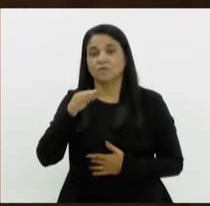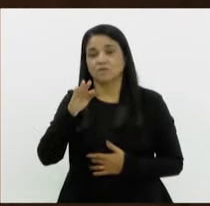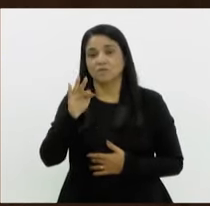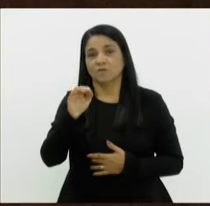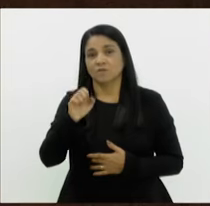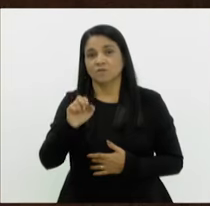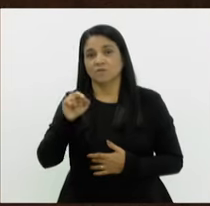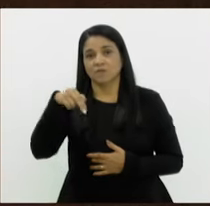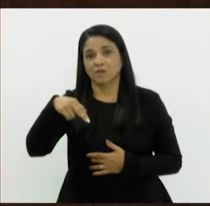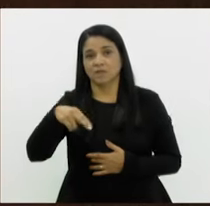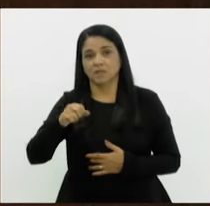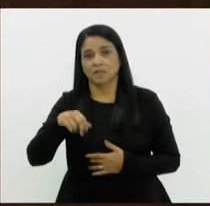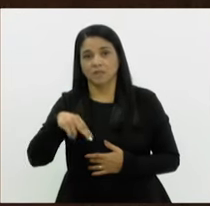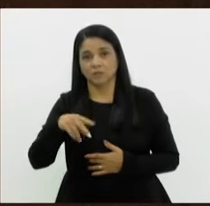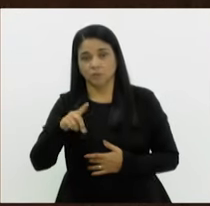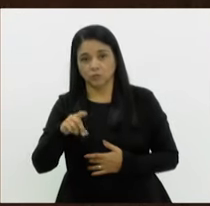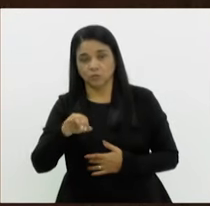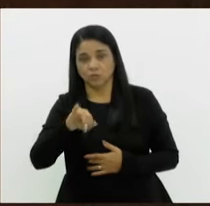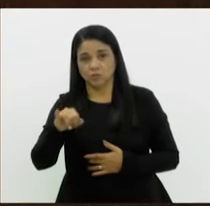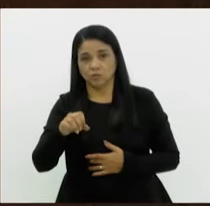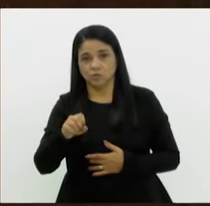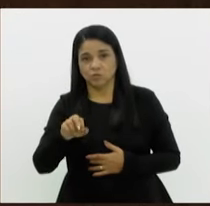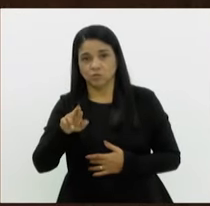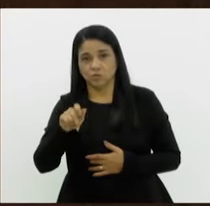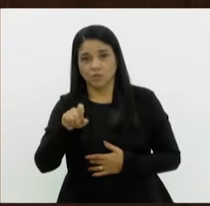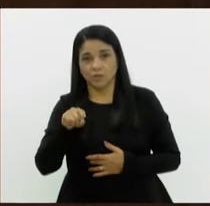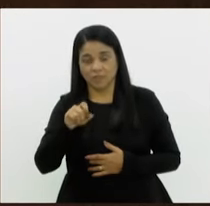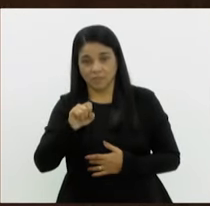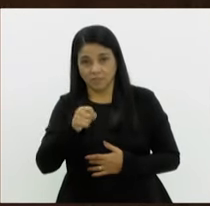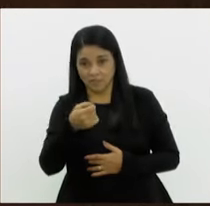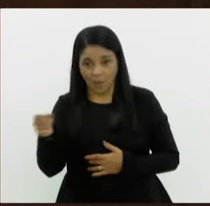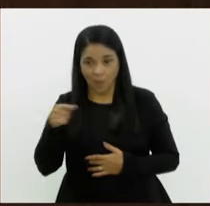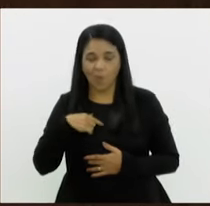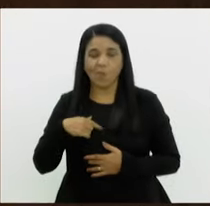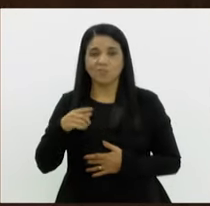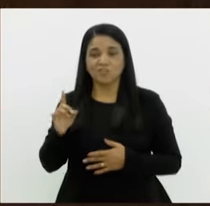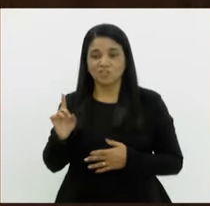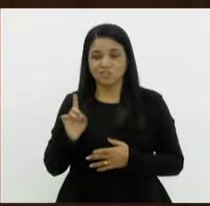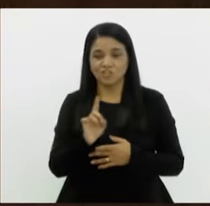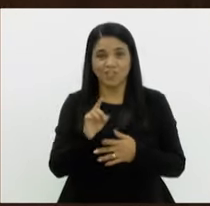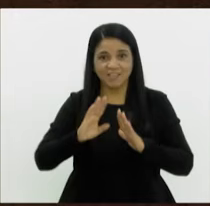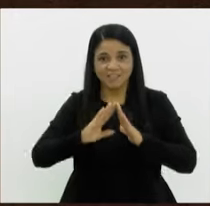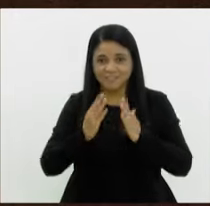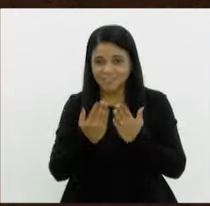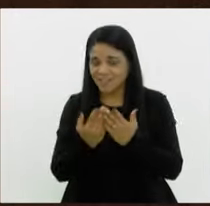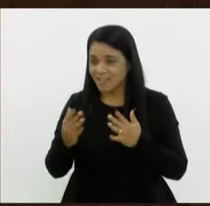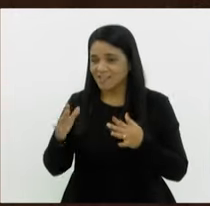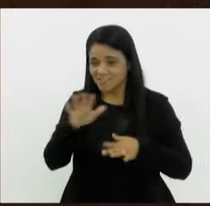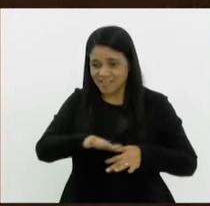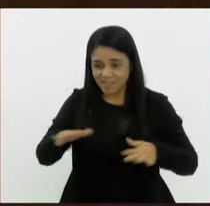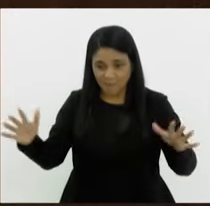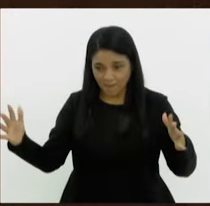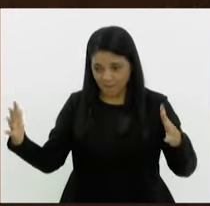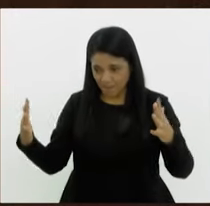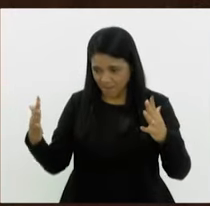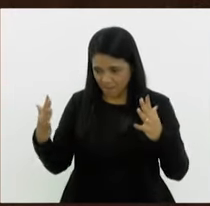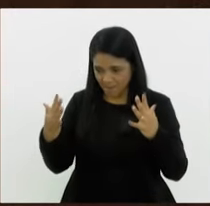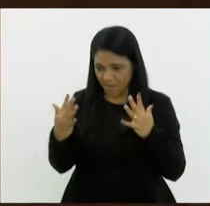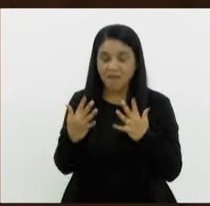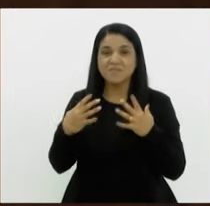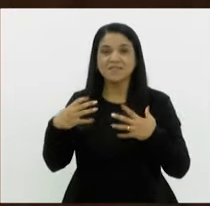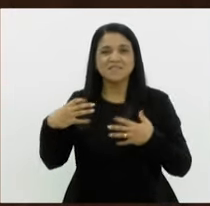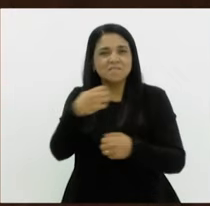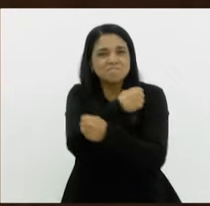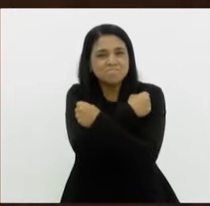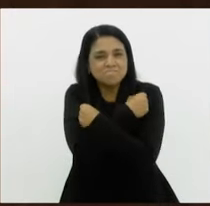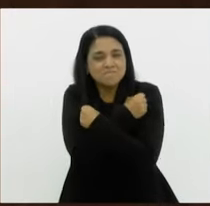chega assim nas escolas, a criançada corre em cima dele para abraçar, porque ficaram muito felizes com